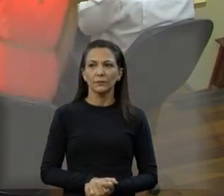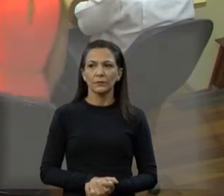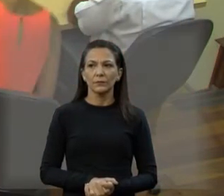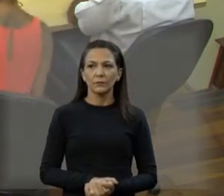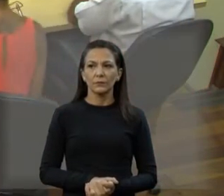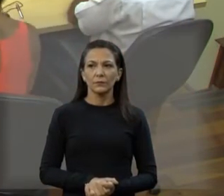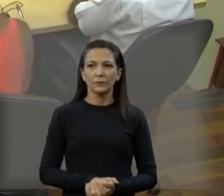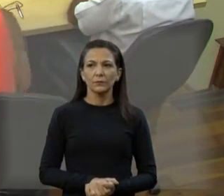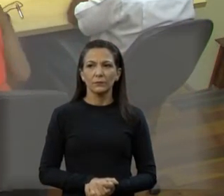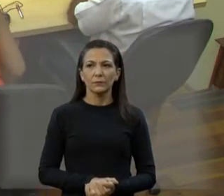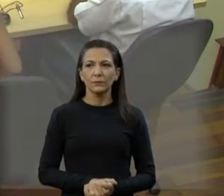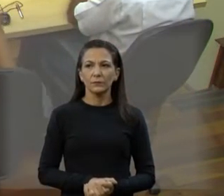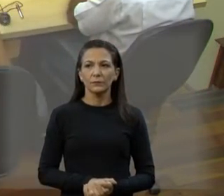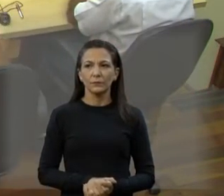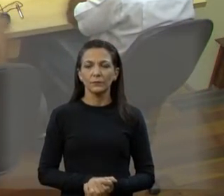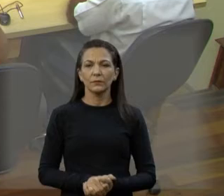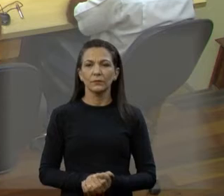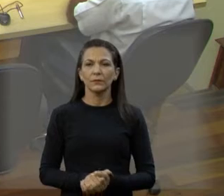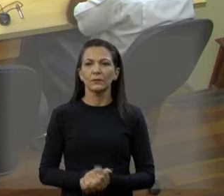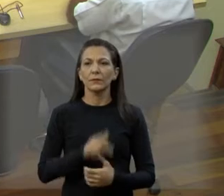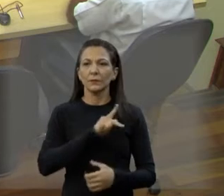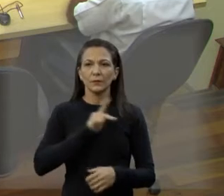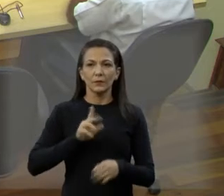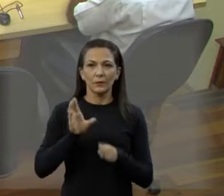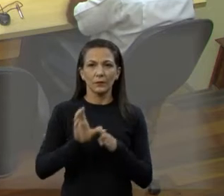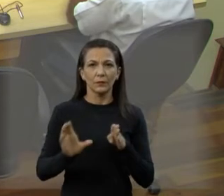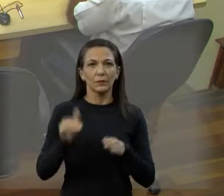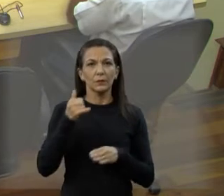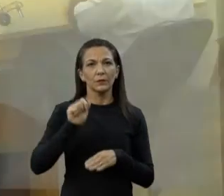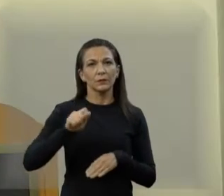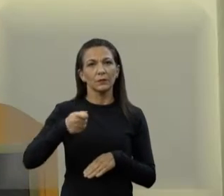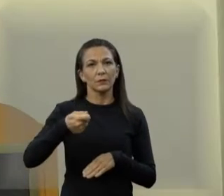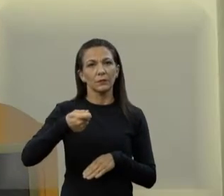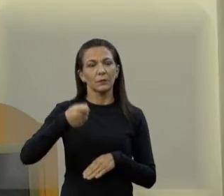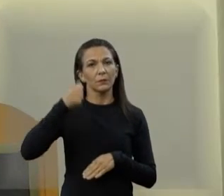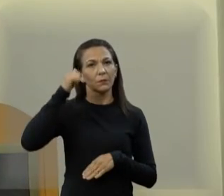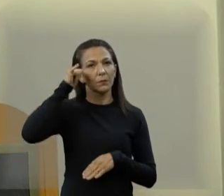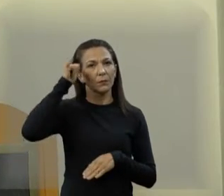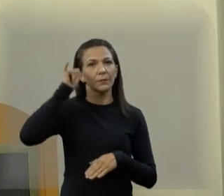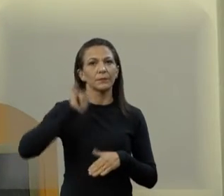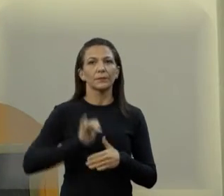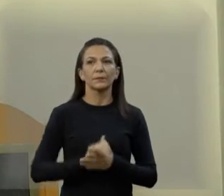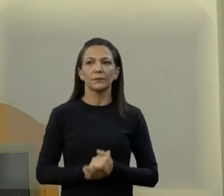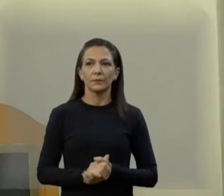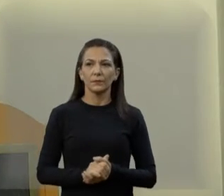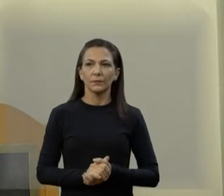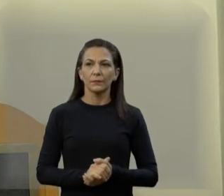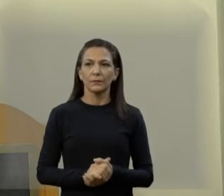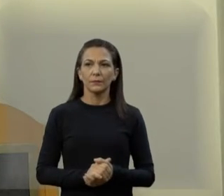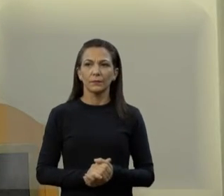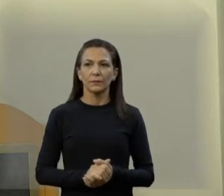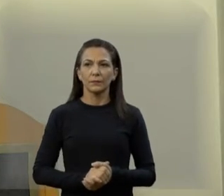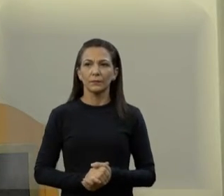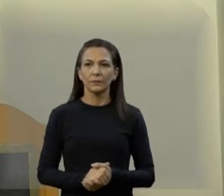E aí e a palavra presidente da Câmara Luiz e Bruno e E aí